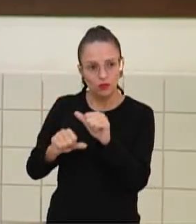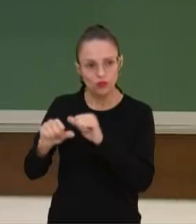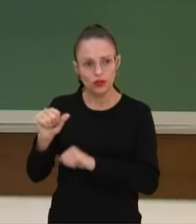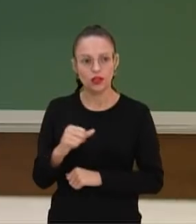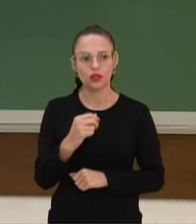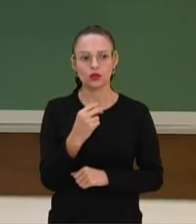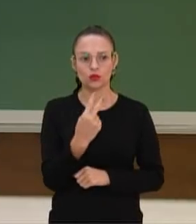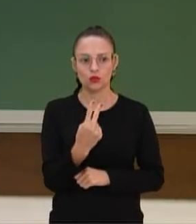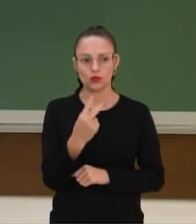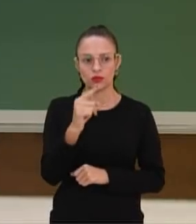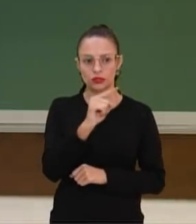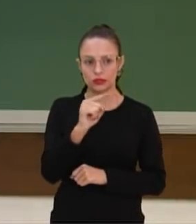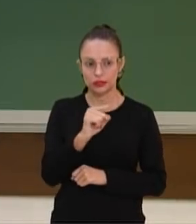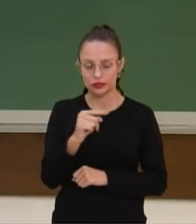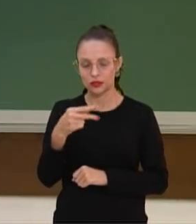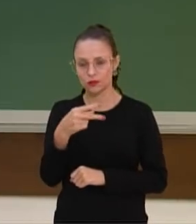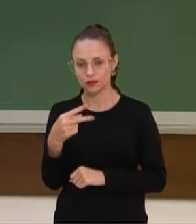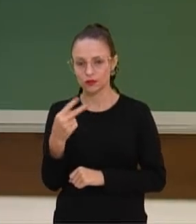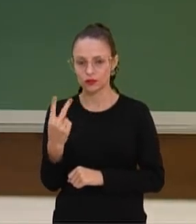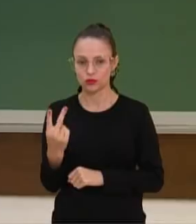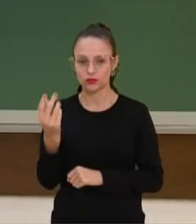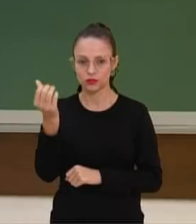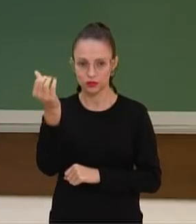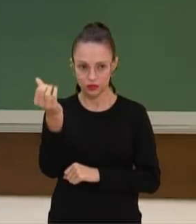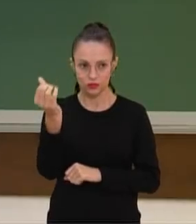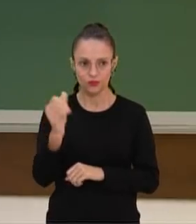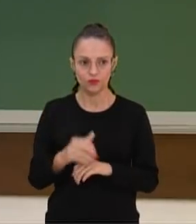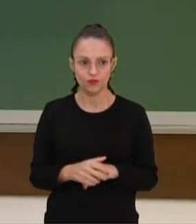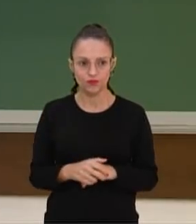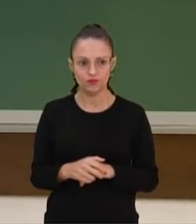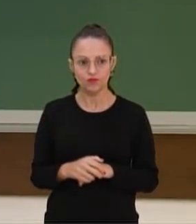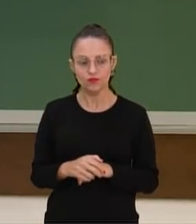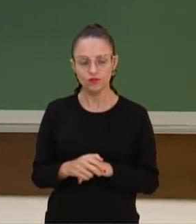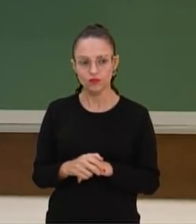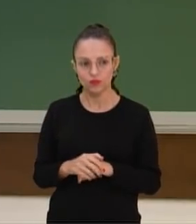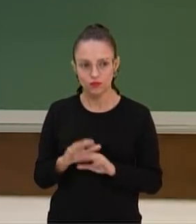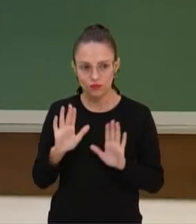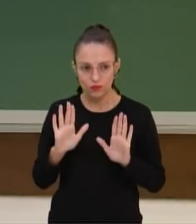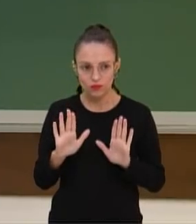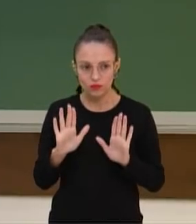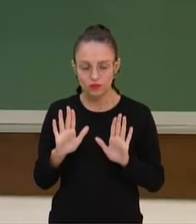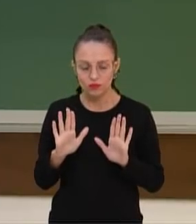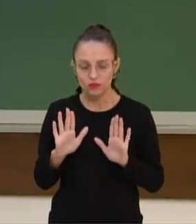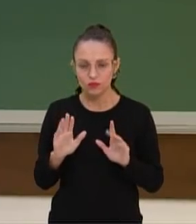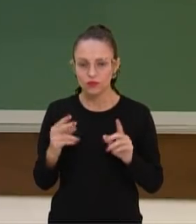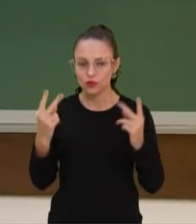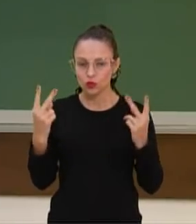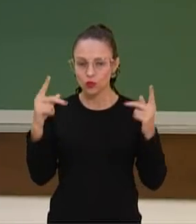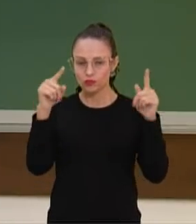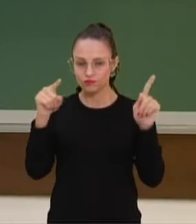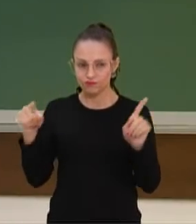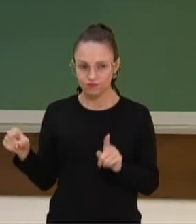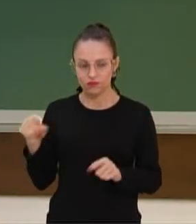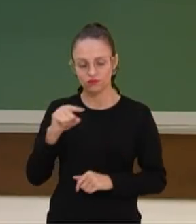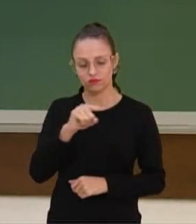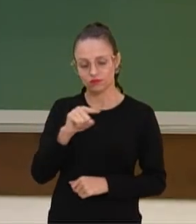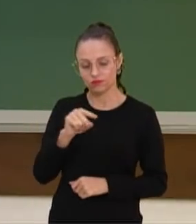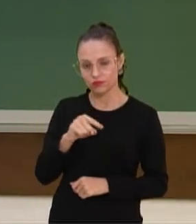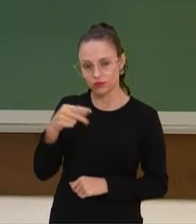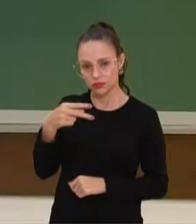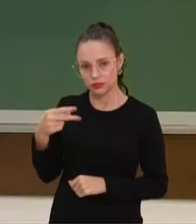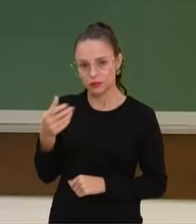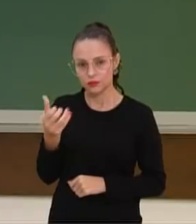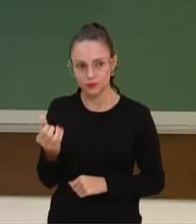na tela. No lugar de 64, 2 elevado a 6. Então, esquecendo as bases e igualando os expoentes, z vale